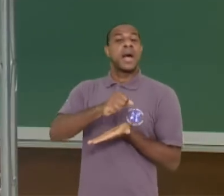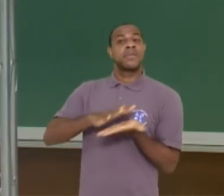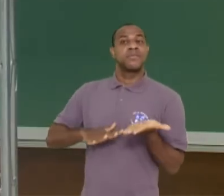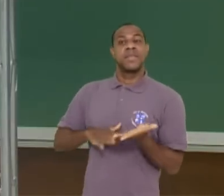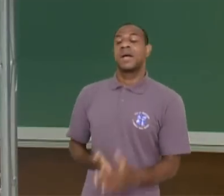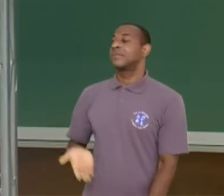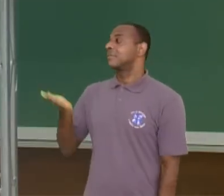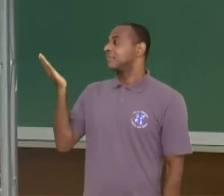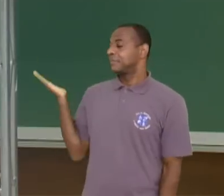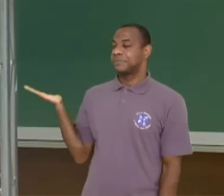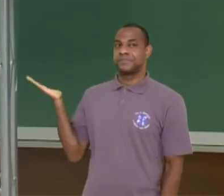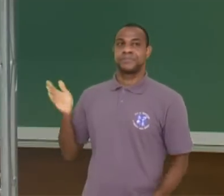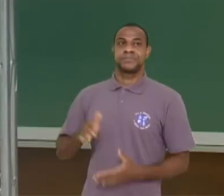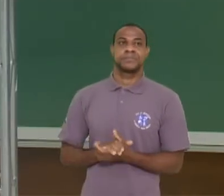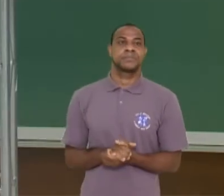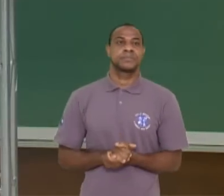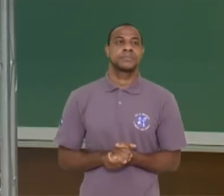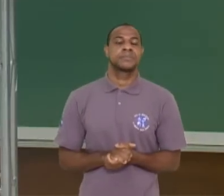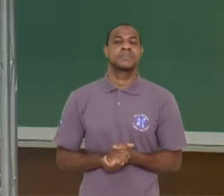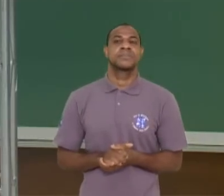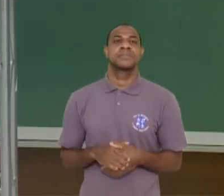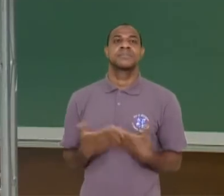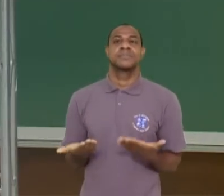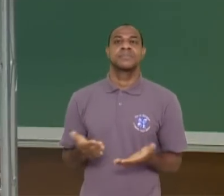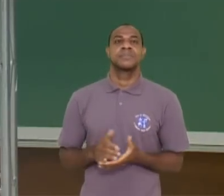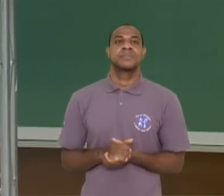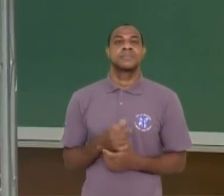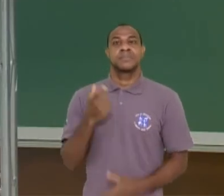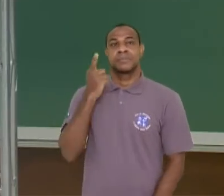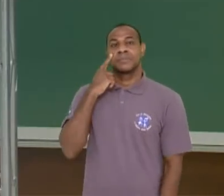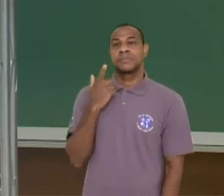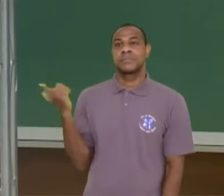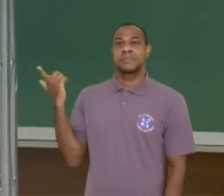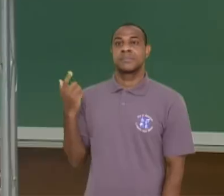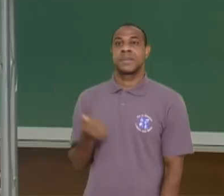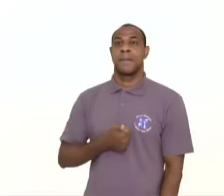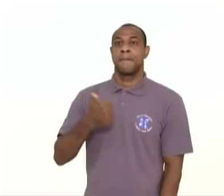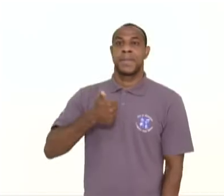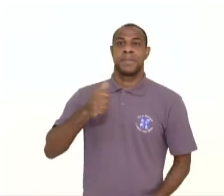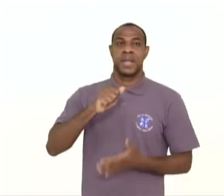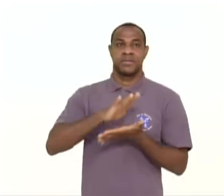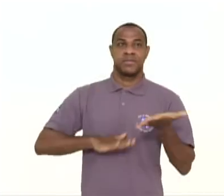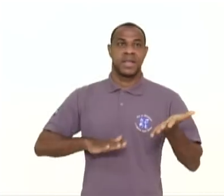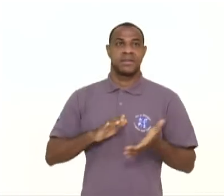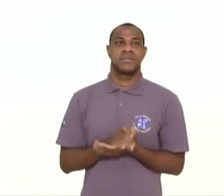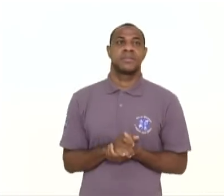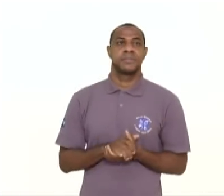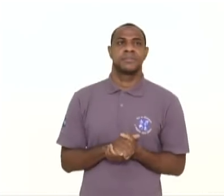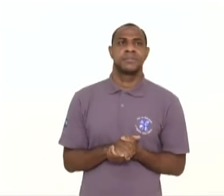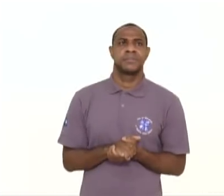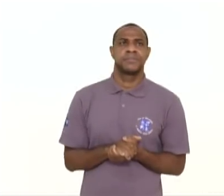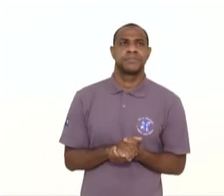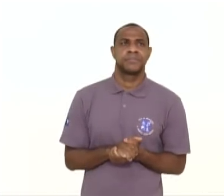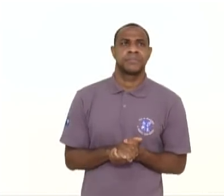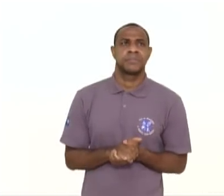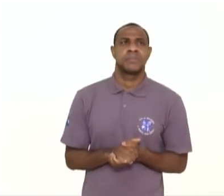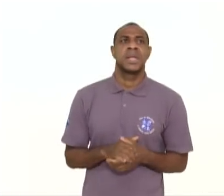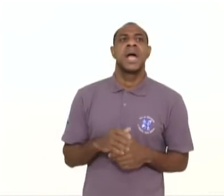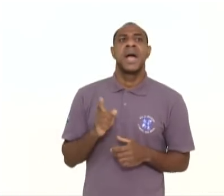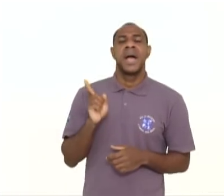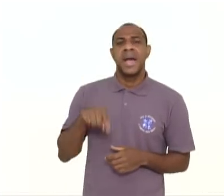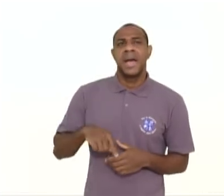jogos de imitação, definimos jogo, definimos imitação. Temos a nossa primeira atividade da aula de hoje, que é o seguinte: é uma